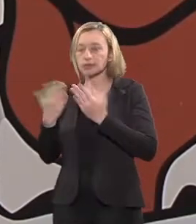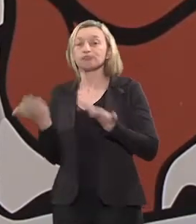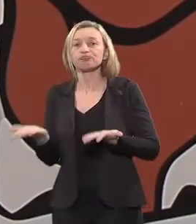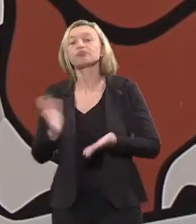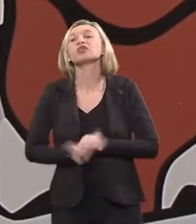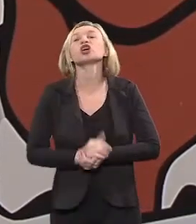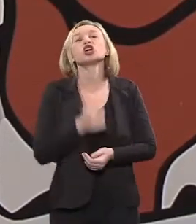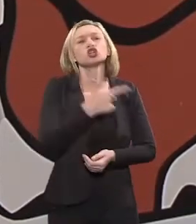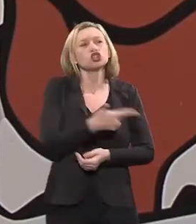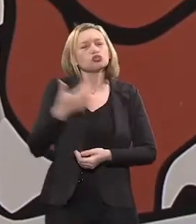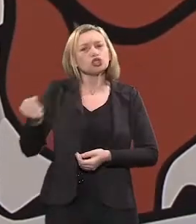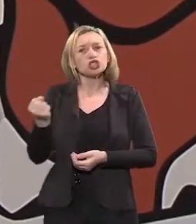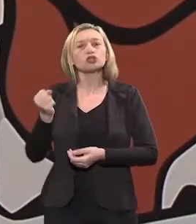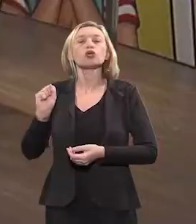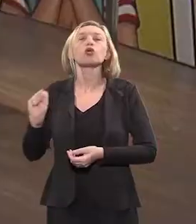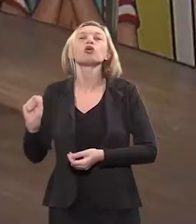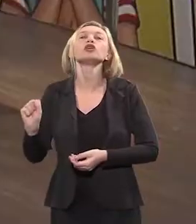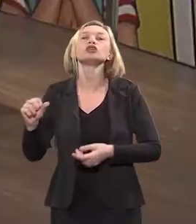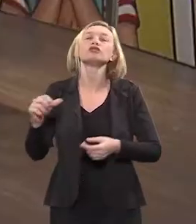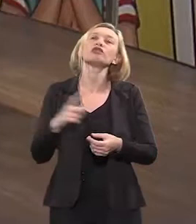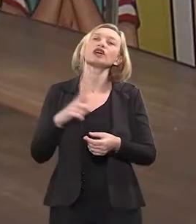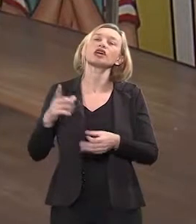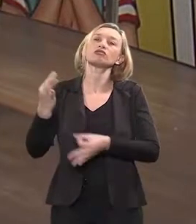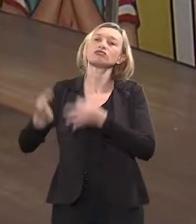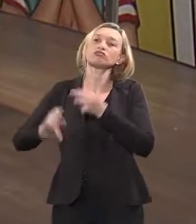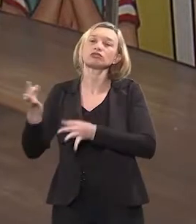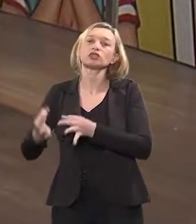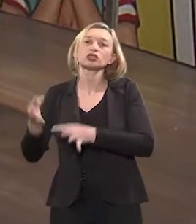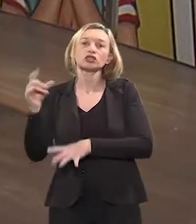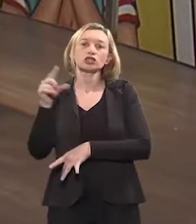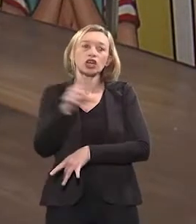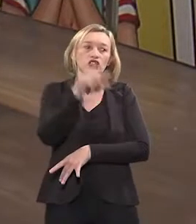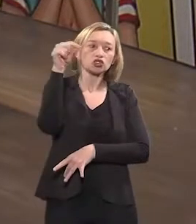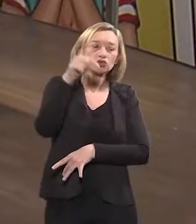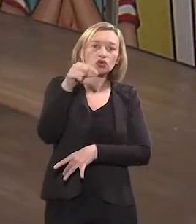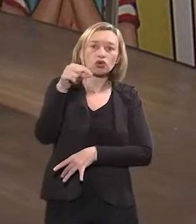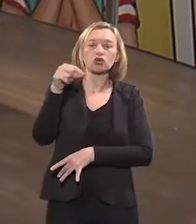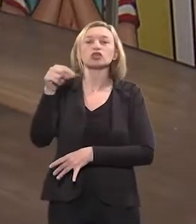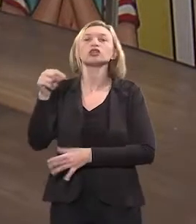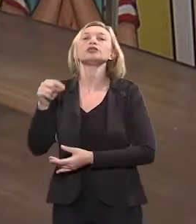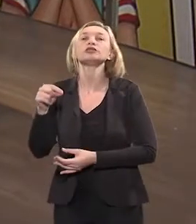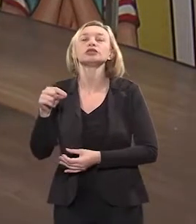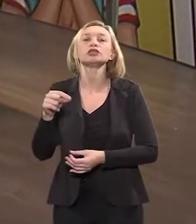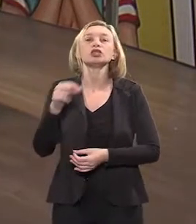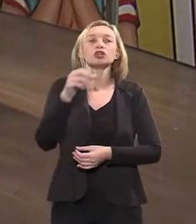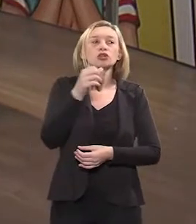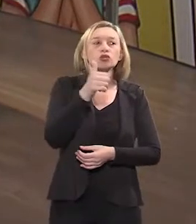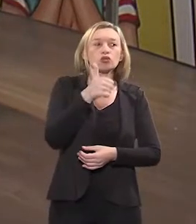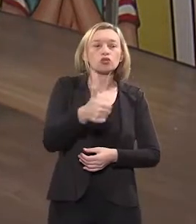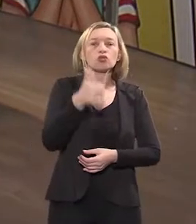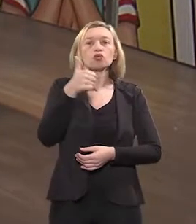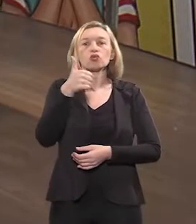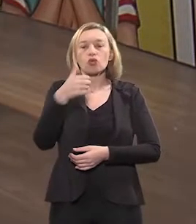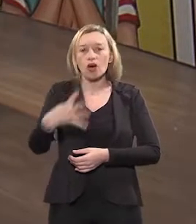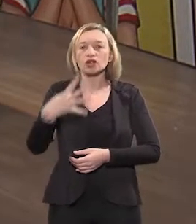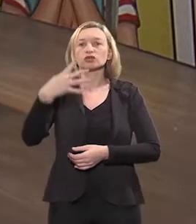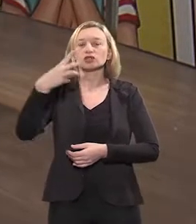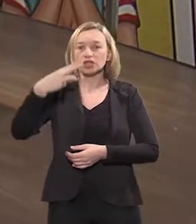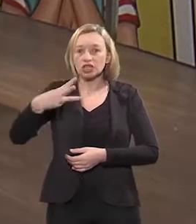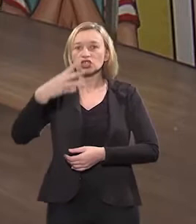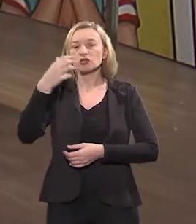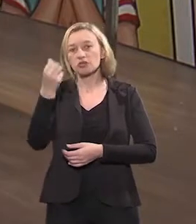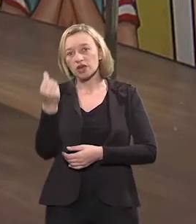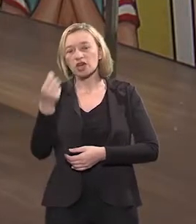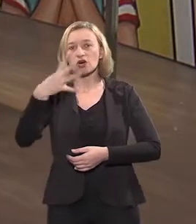domiciliar. Em 2018, veio a decisão do Supremo Tribunal Federal, no habeas corpus